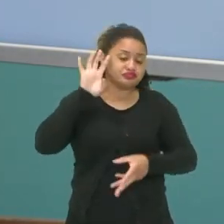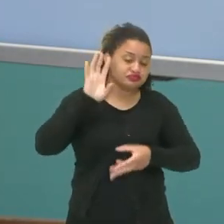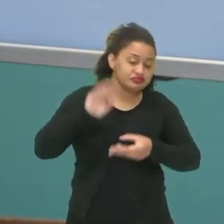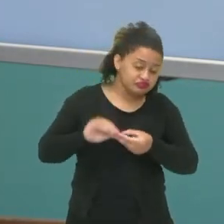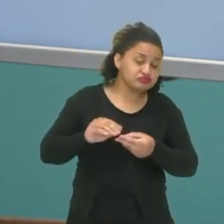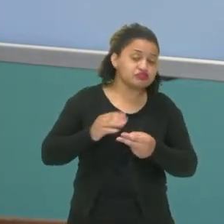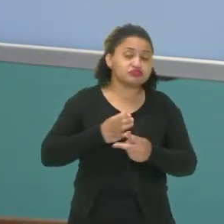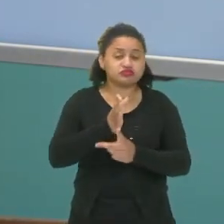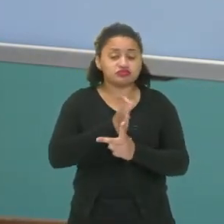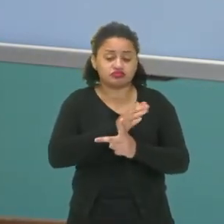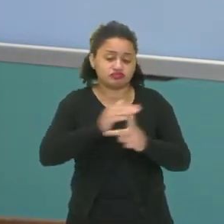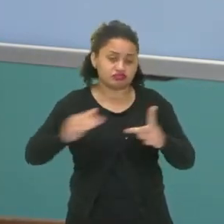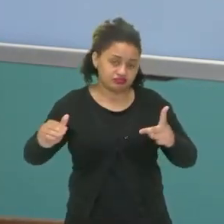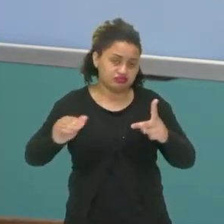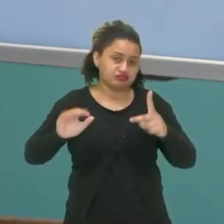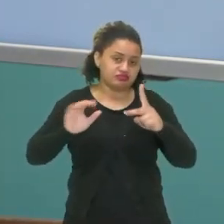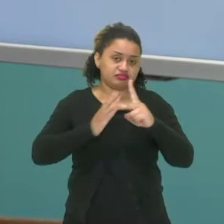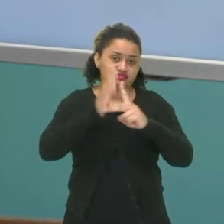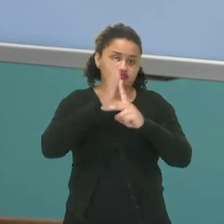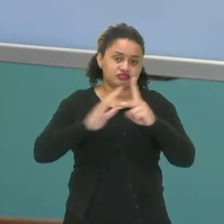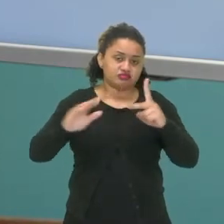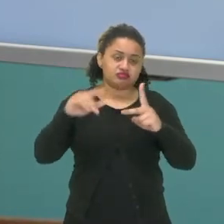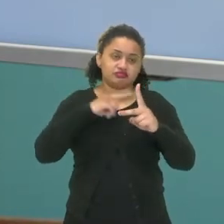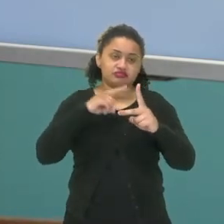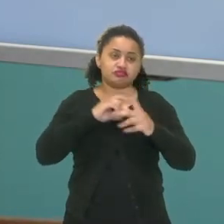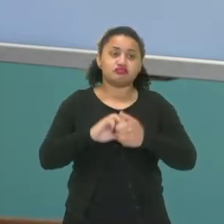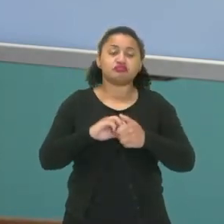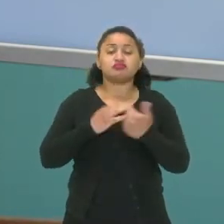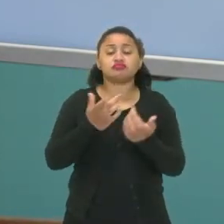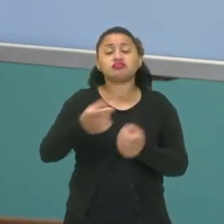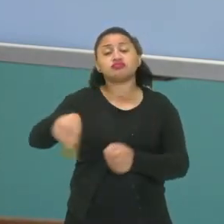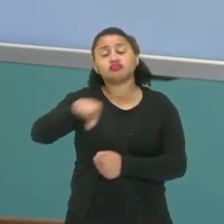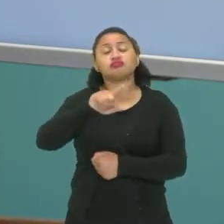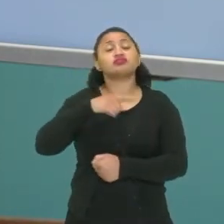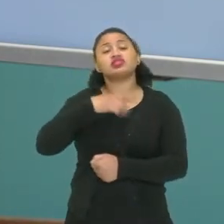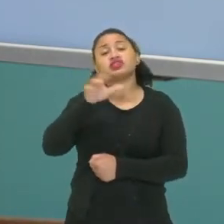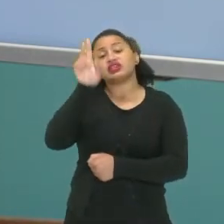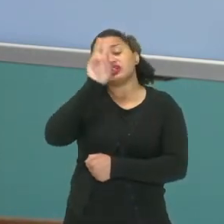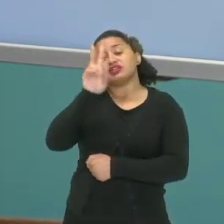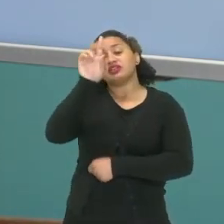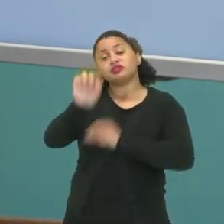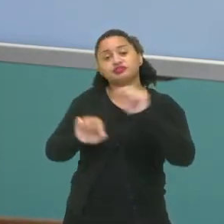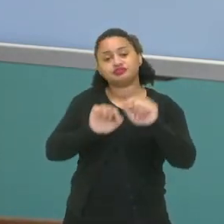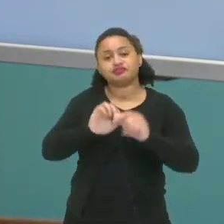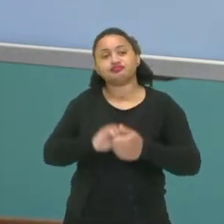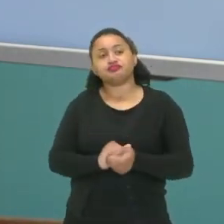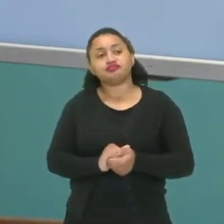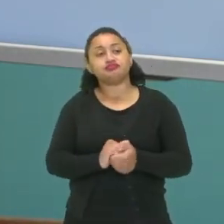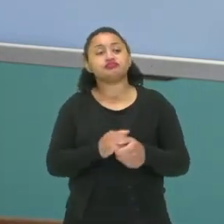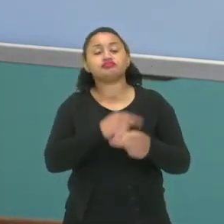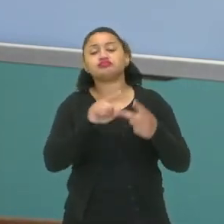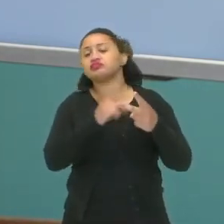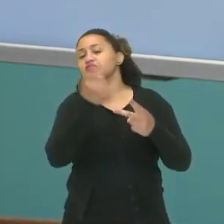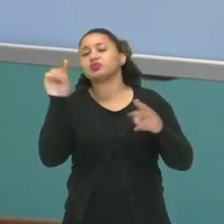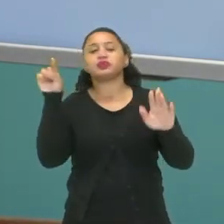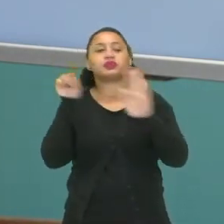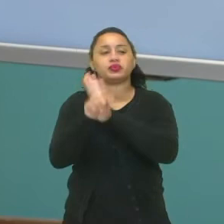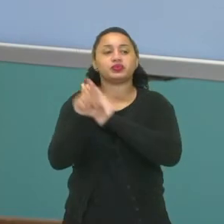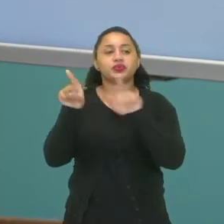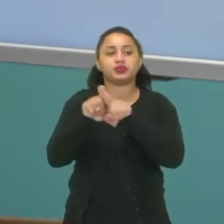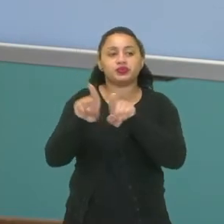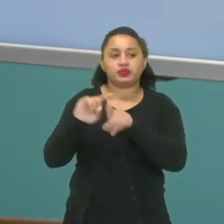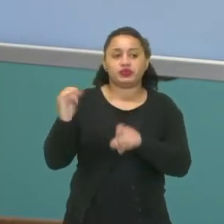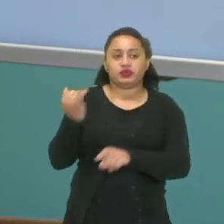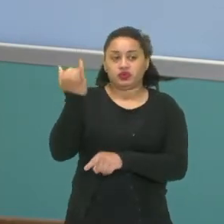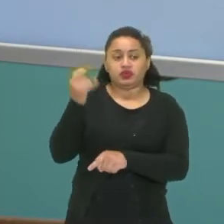duas dimensões. Então vocês já estão lembrando exatamente do que é o plano cartesiano. A outra questão que é extremamente importante para